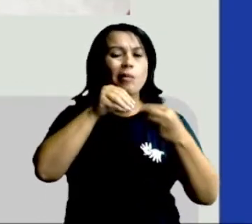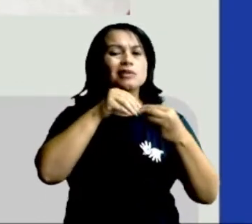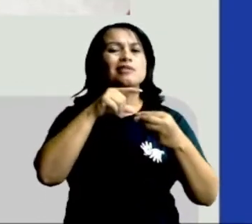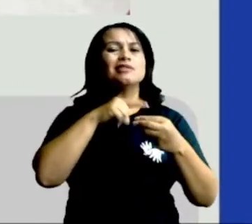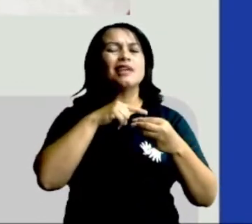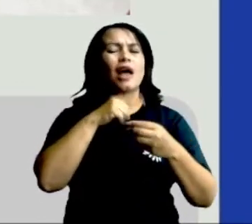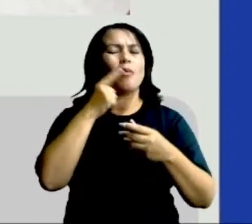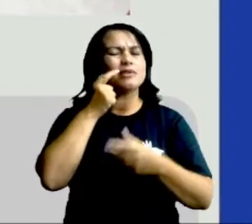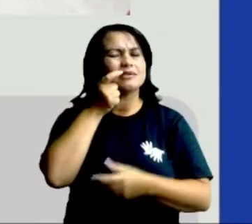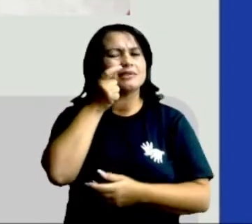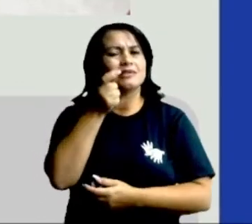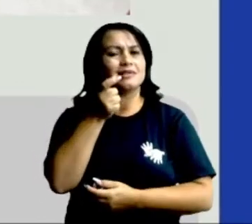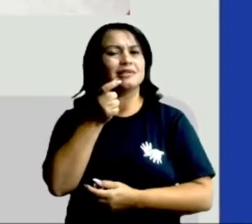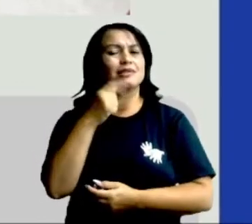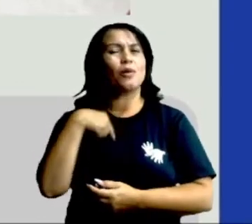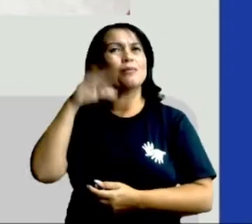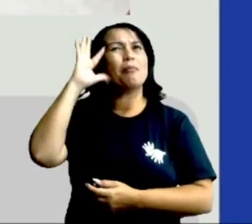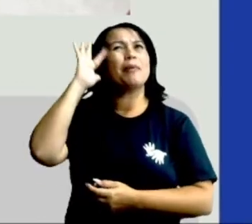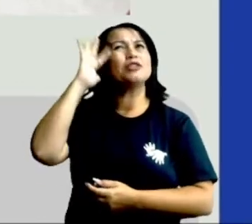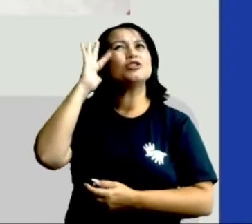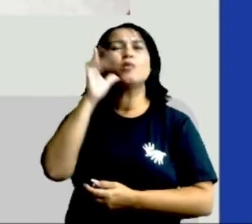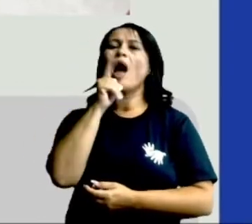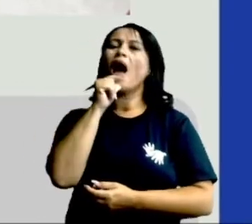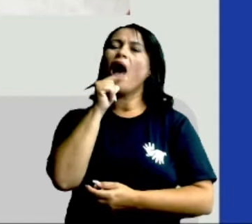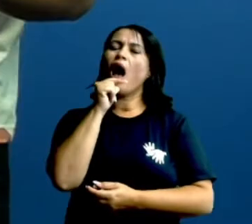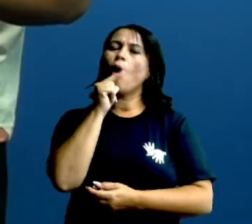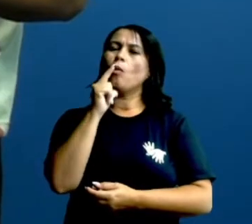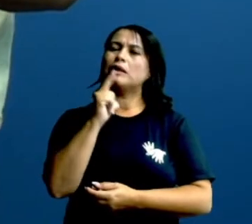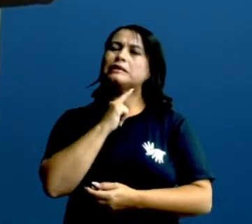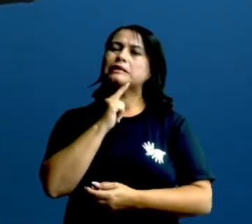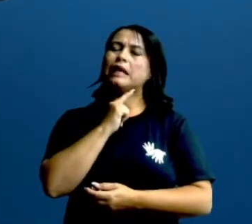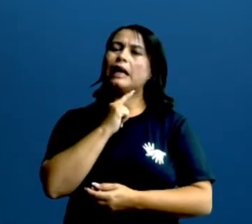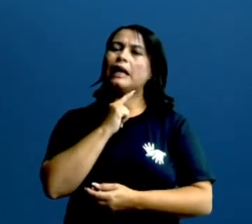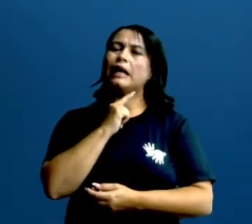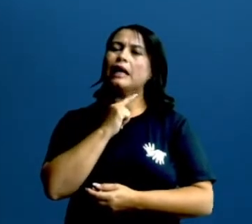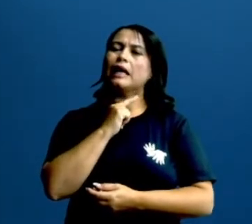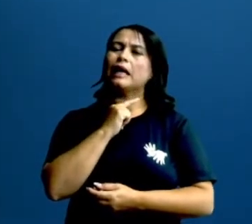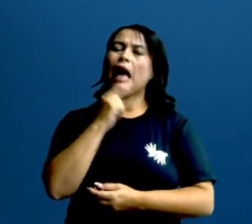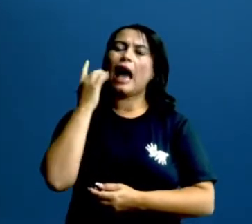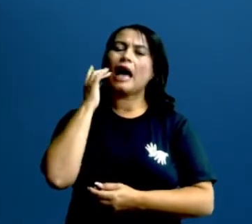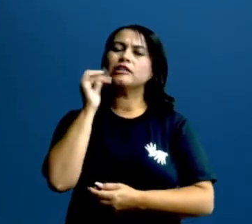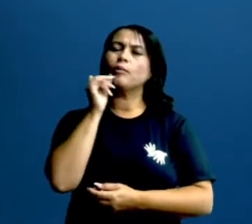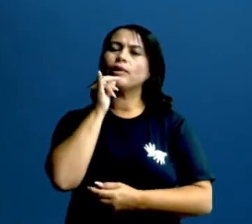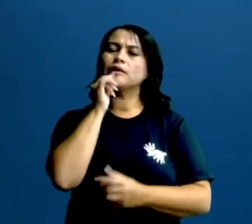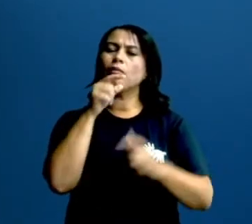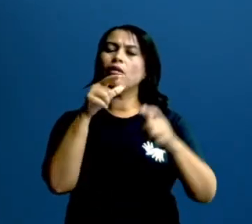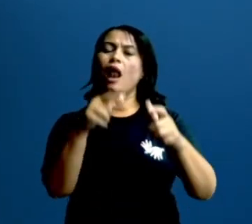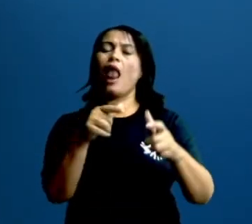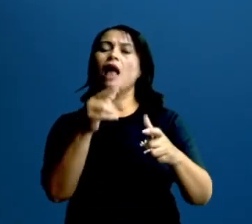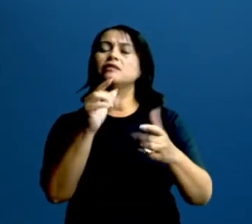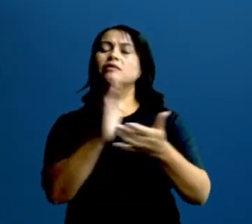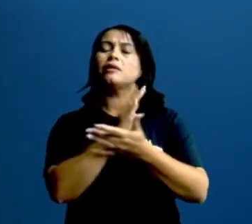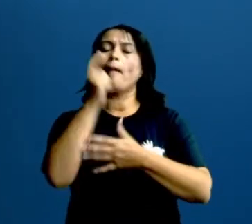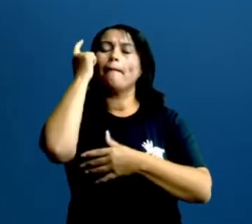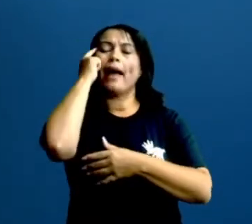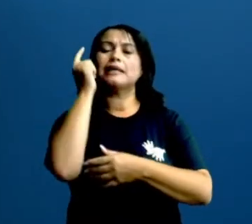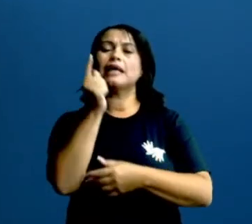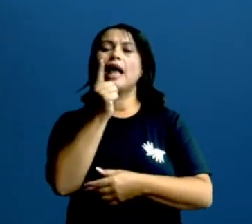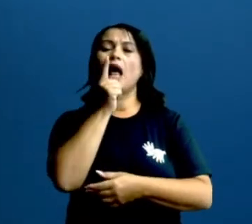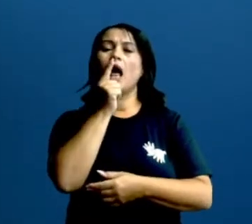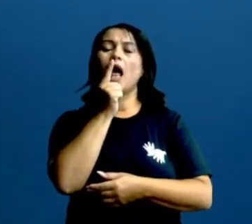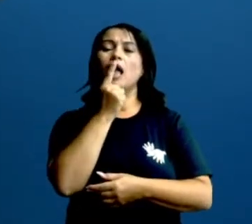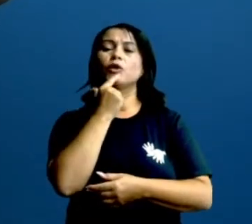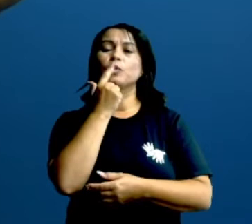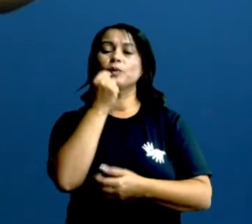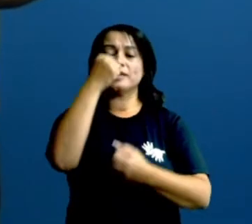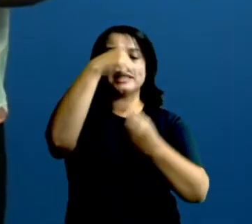interessante, né? A gente imagina, né, que a água vai estar presente de repente só lá como componente do nosso sangue, né, de um